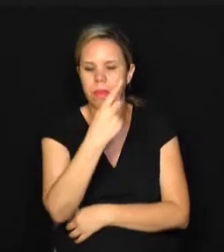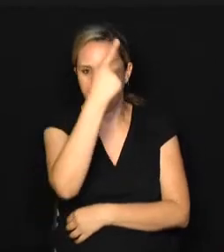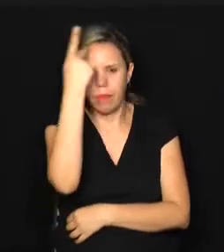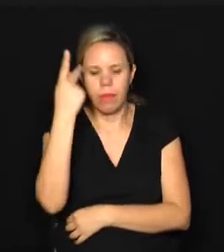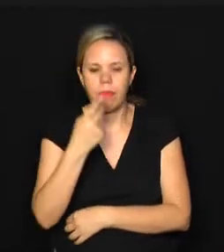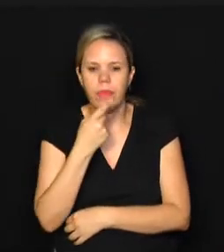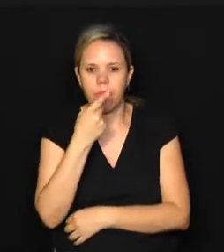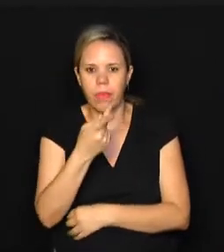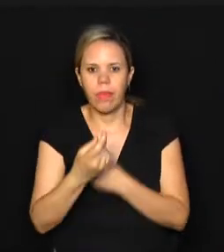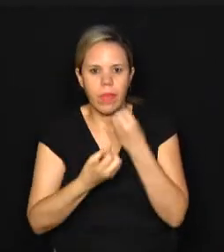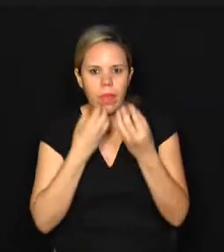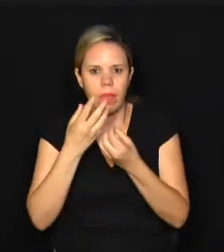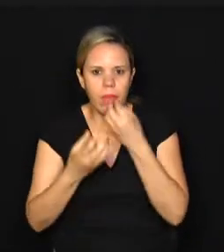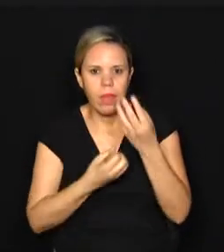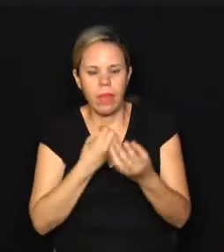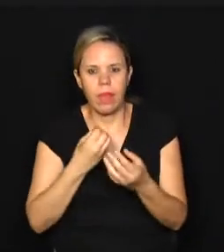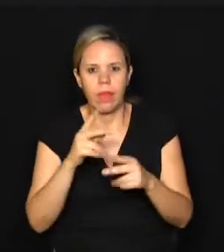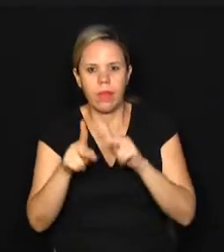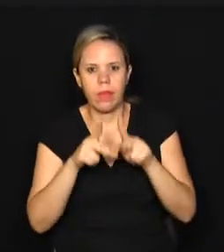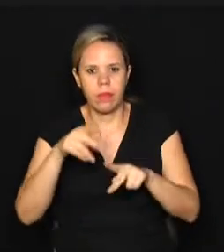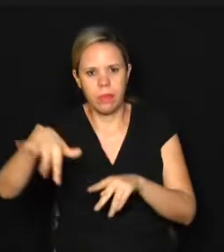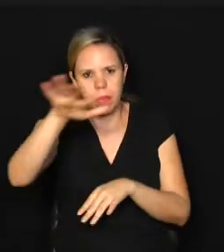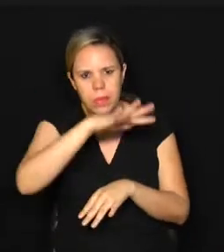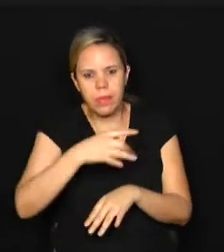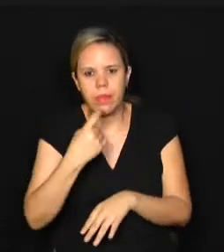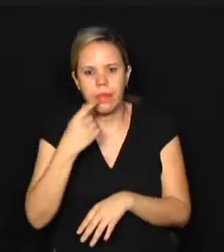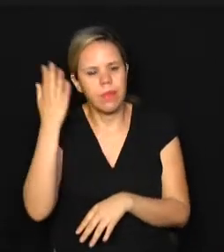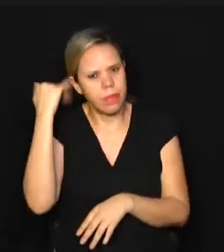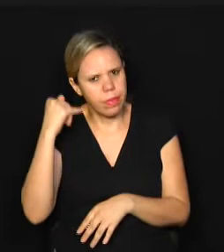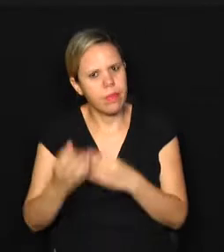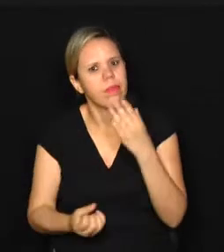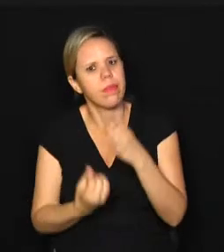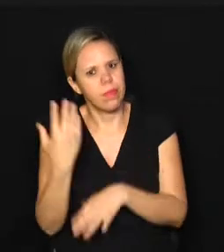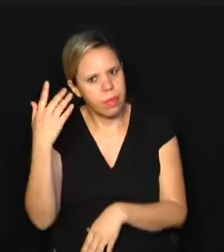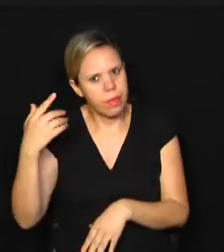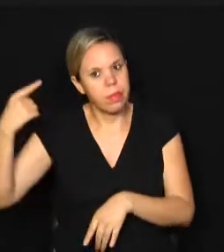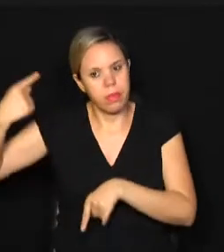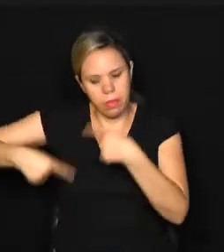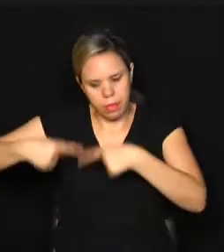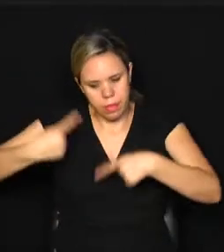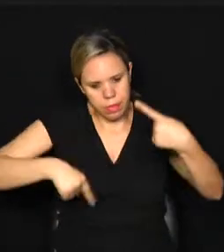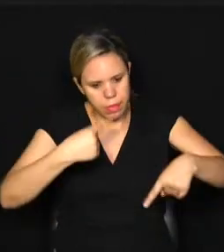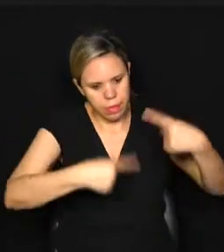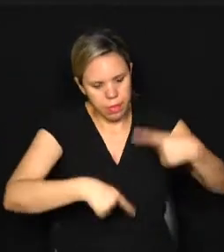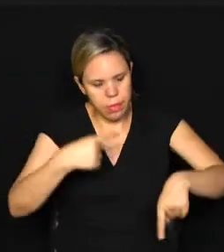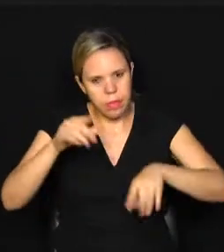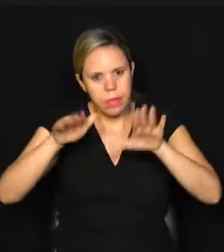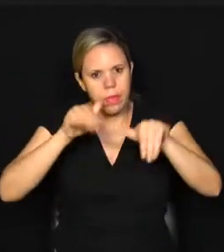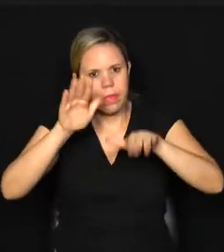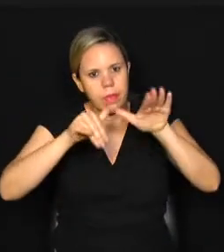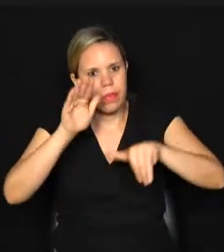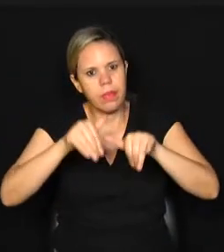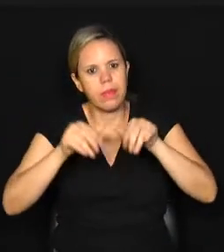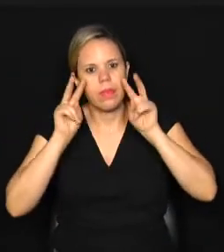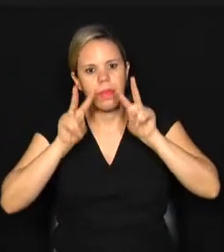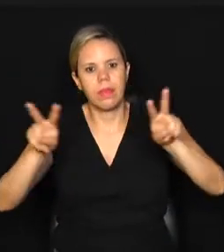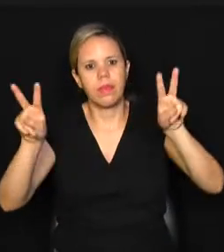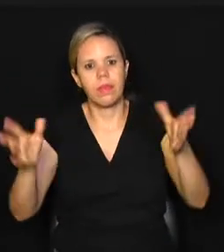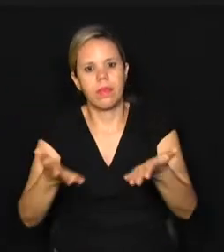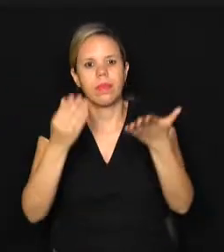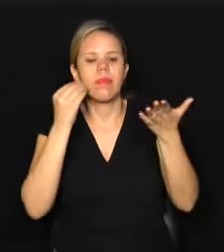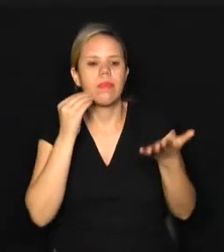a população de Campinas saiba o que está acontecendo. Esse debate foi chamado no sentido de dar visibilidade para